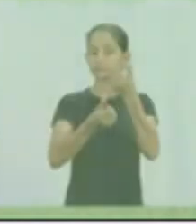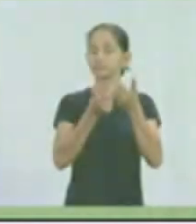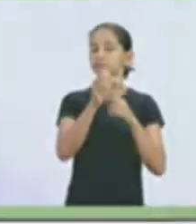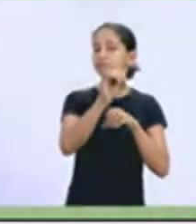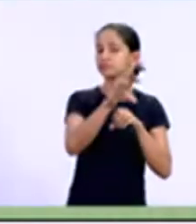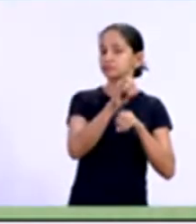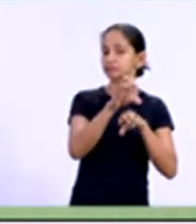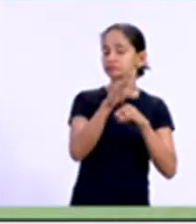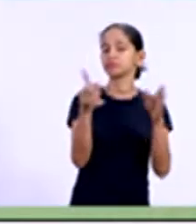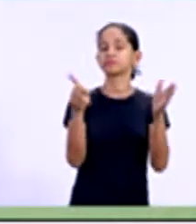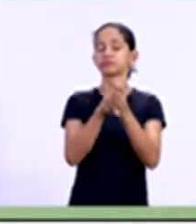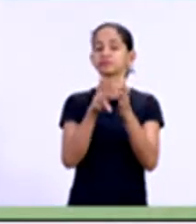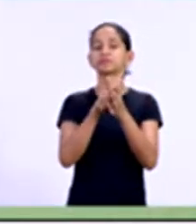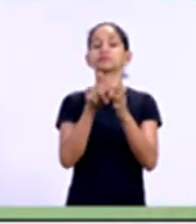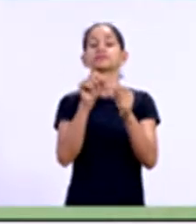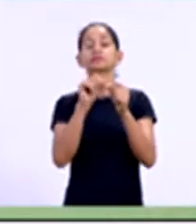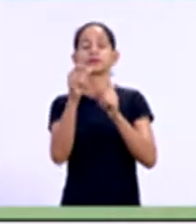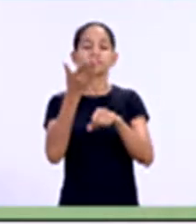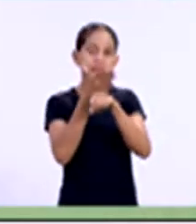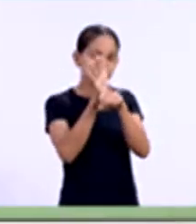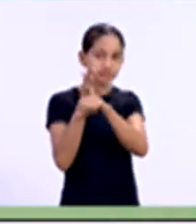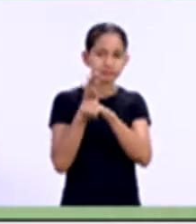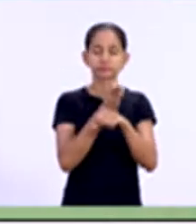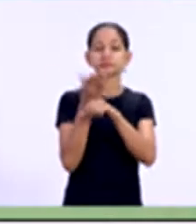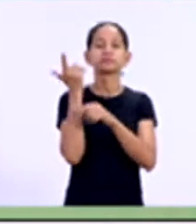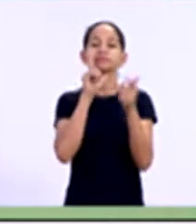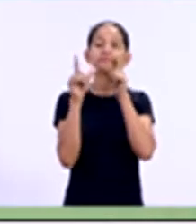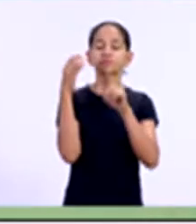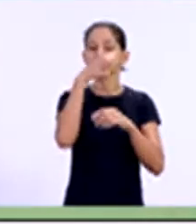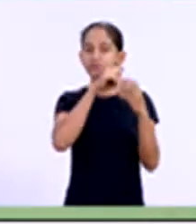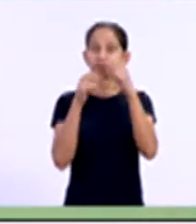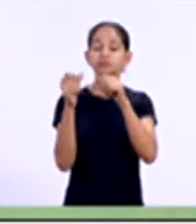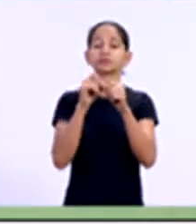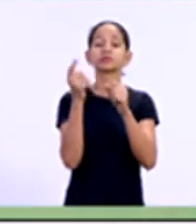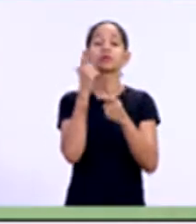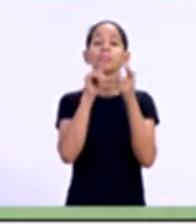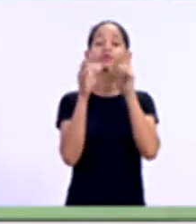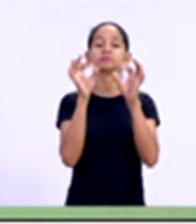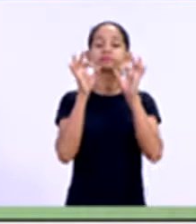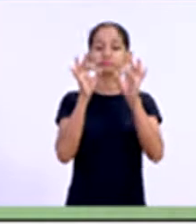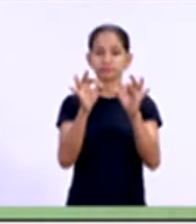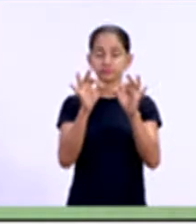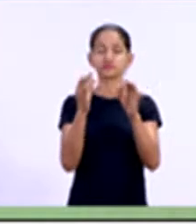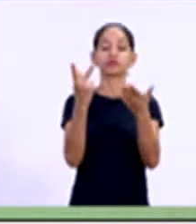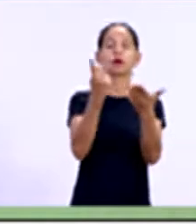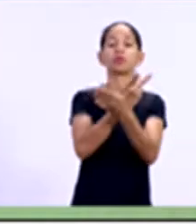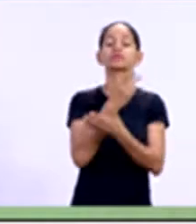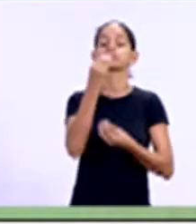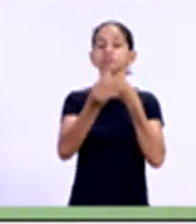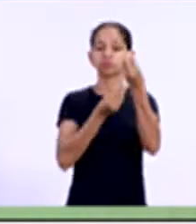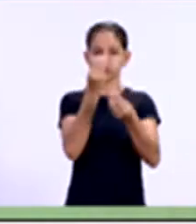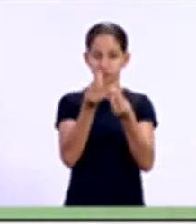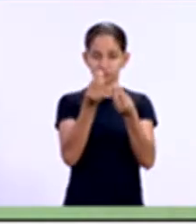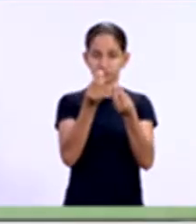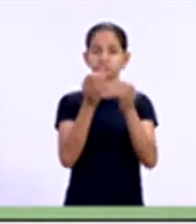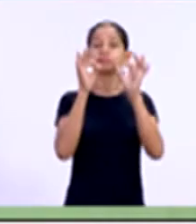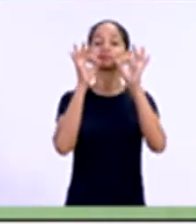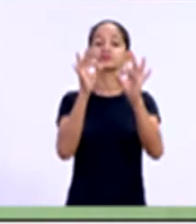educação prática e dinâmica que acontece através de uma